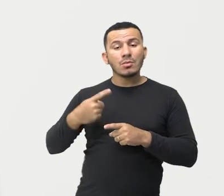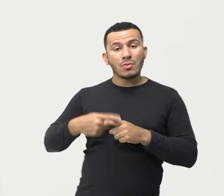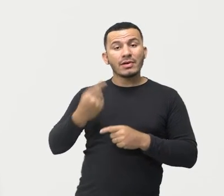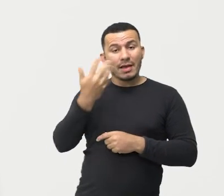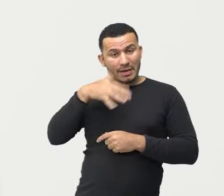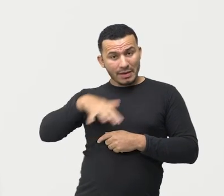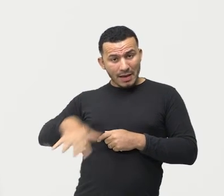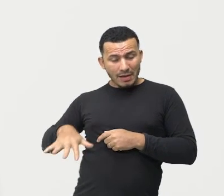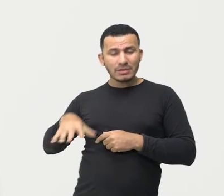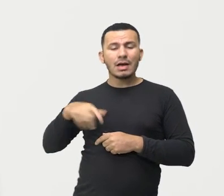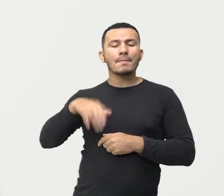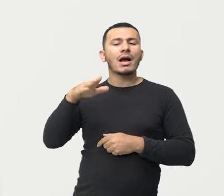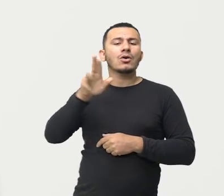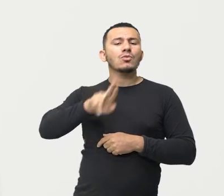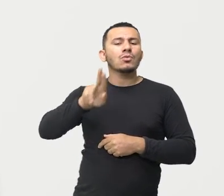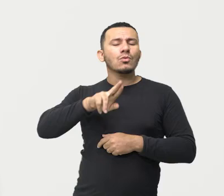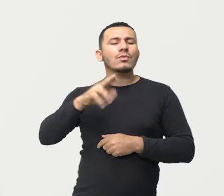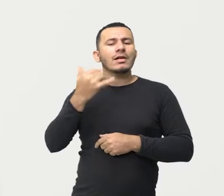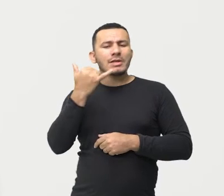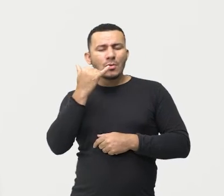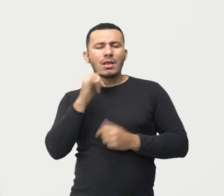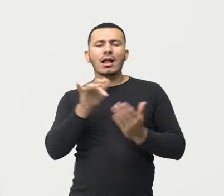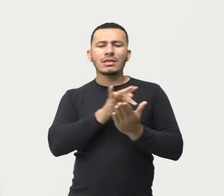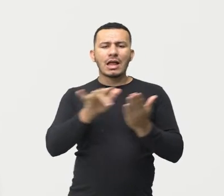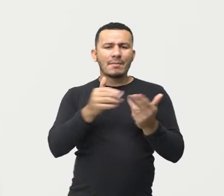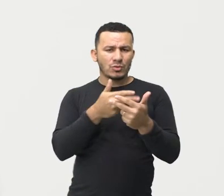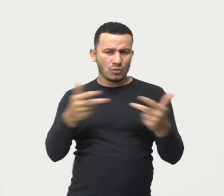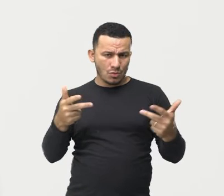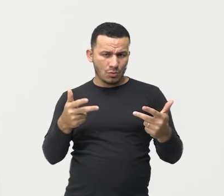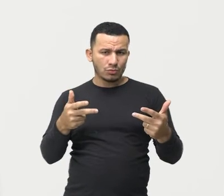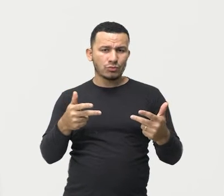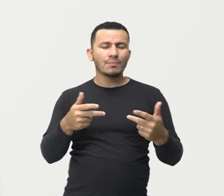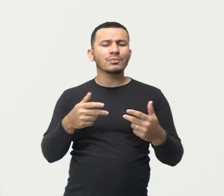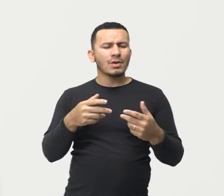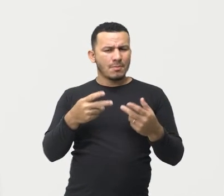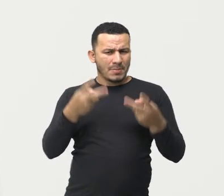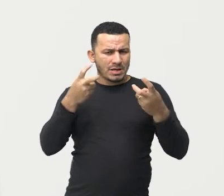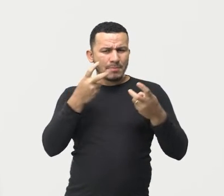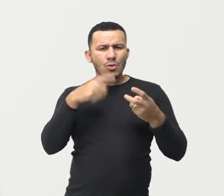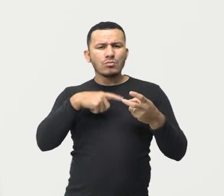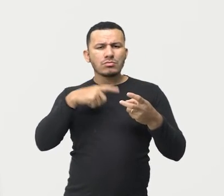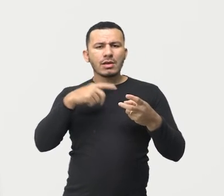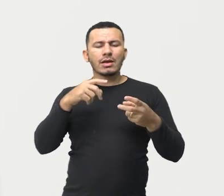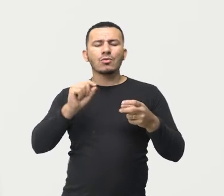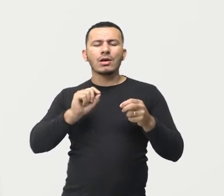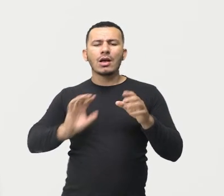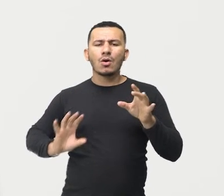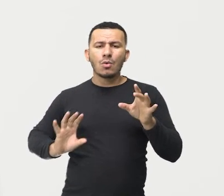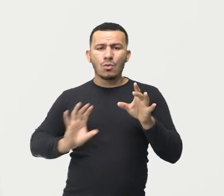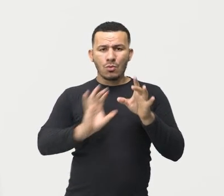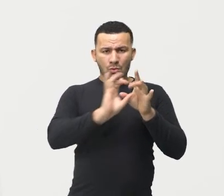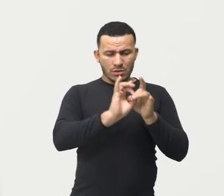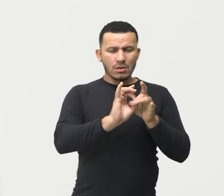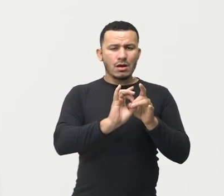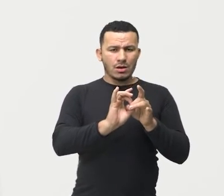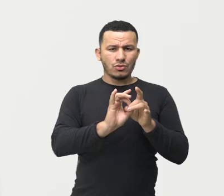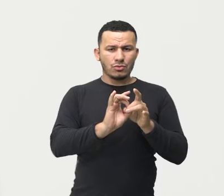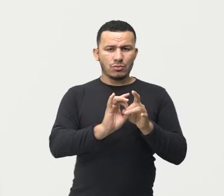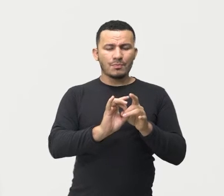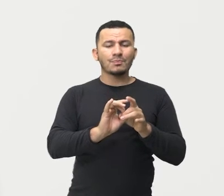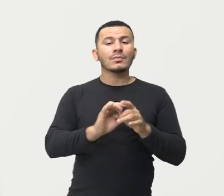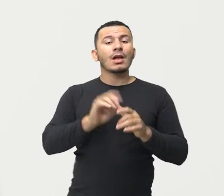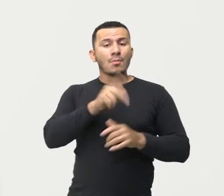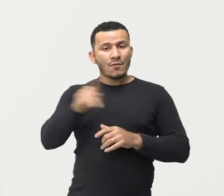quer dizer? Ela concorda porque ela tem uma fundamentação para concordar.